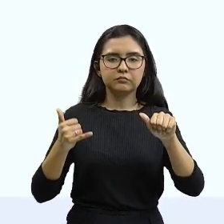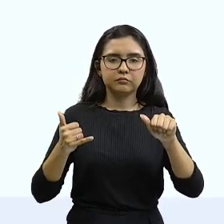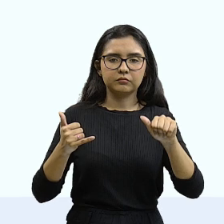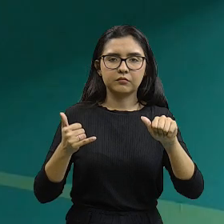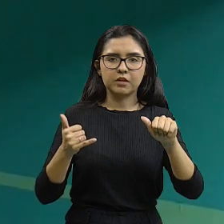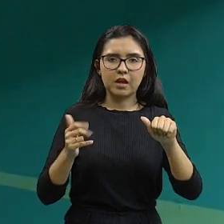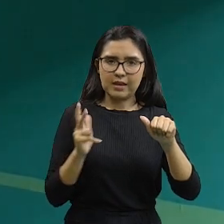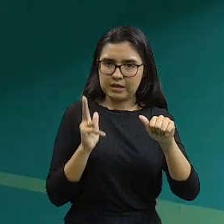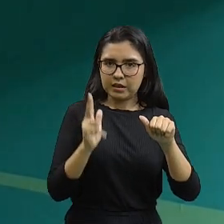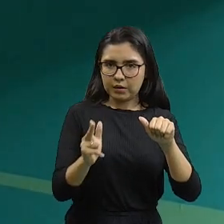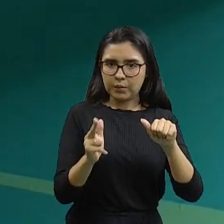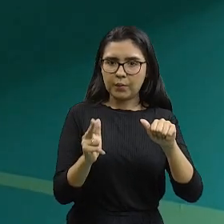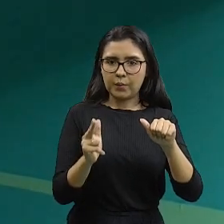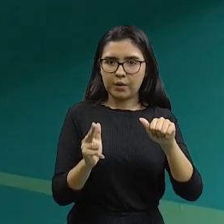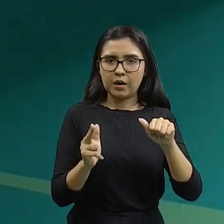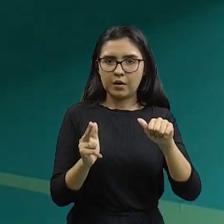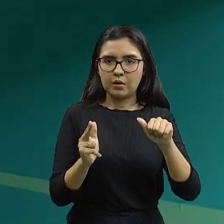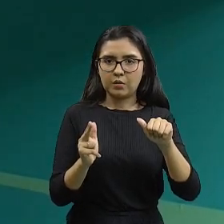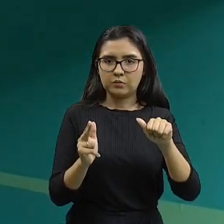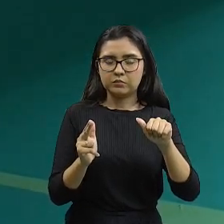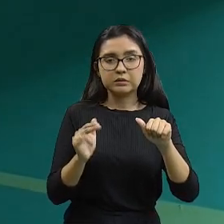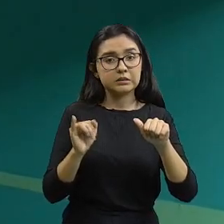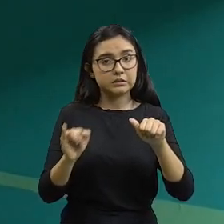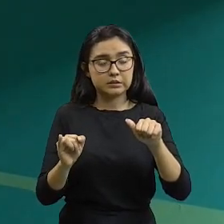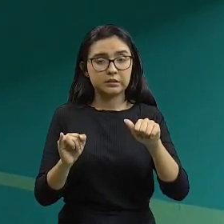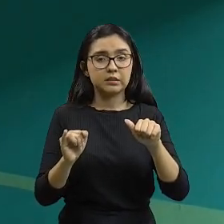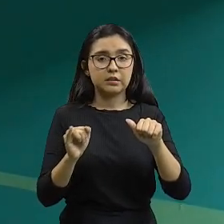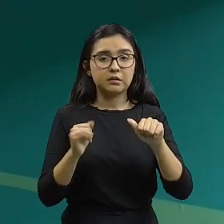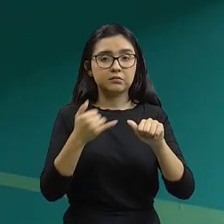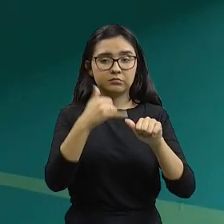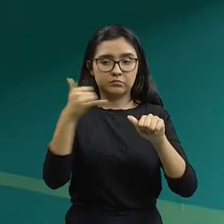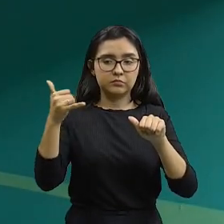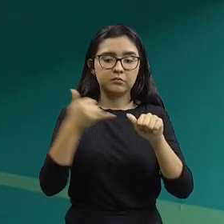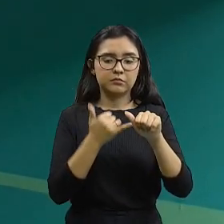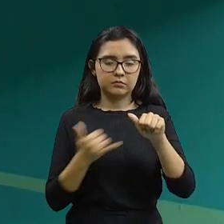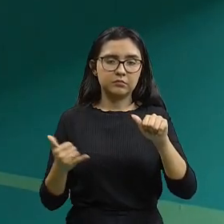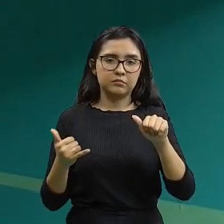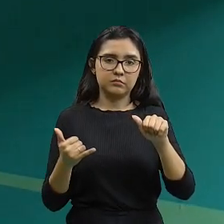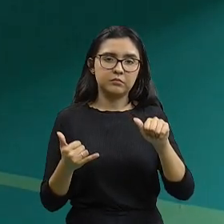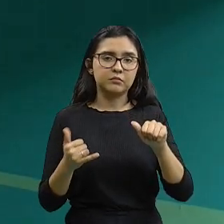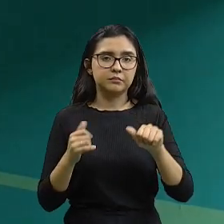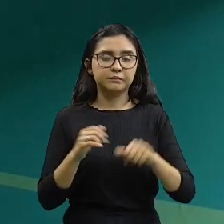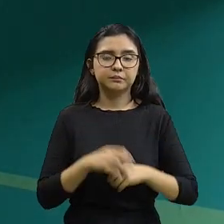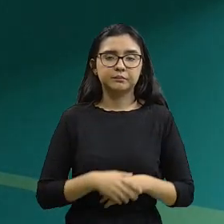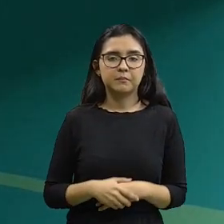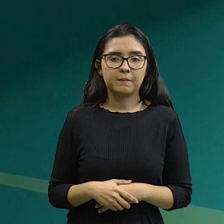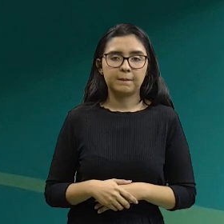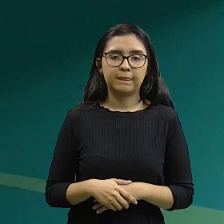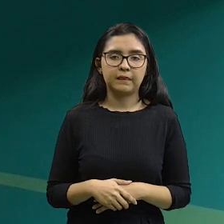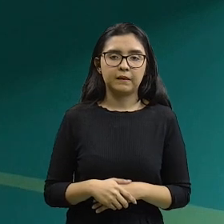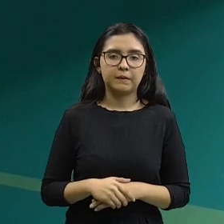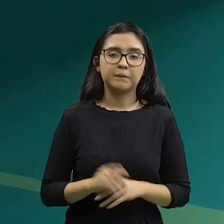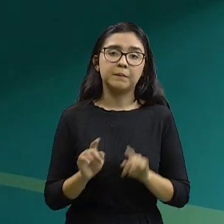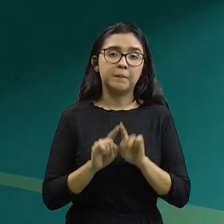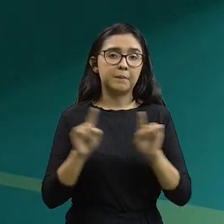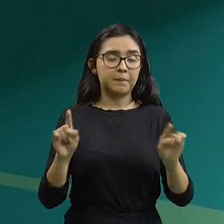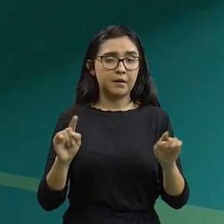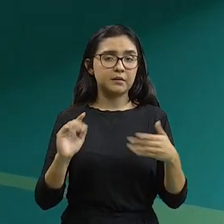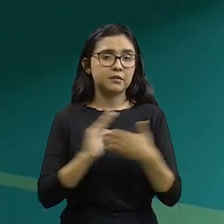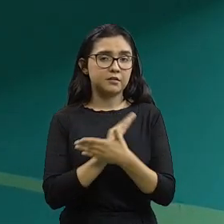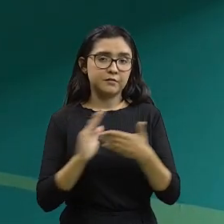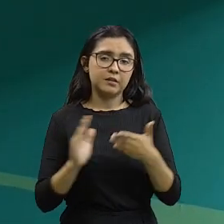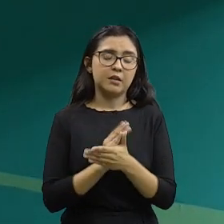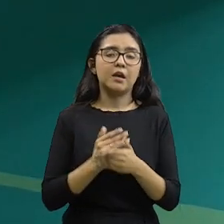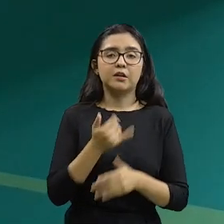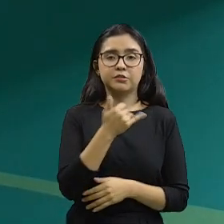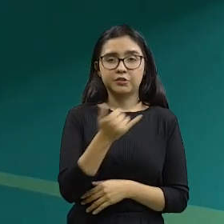iguais? Se as resistências forem iguais, as correntes serão iguais, beleza? Mas, geralmente, como eles são